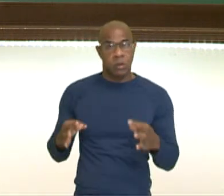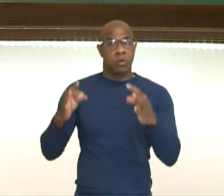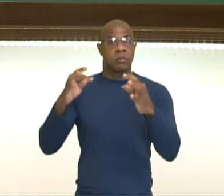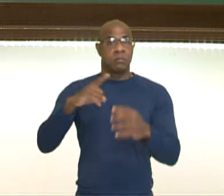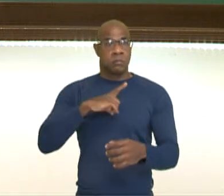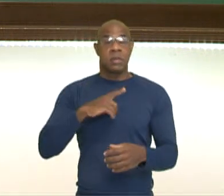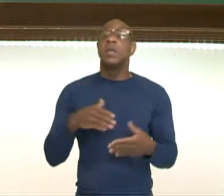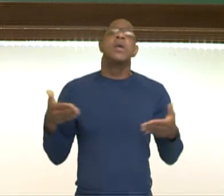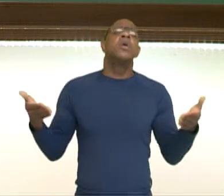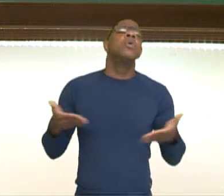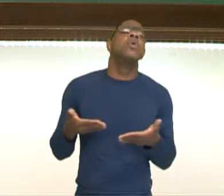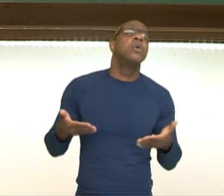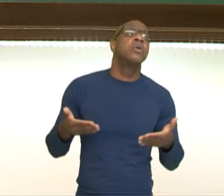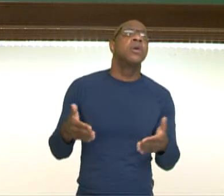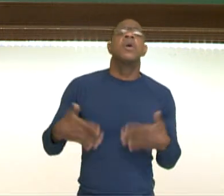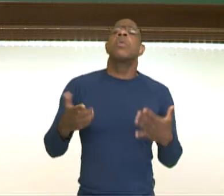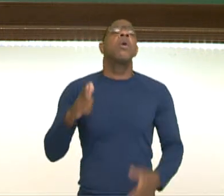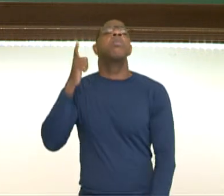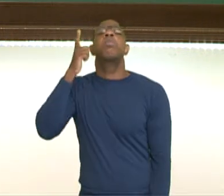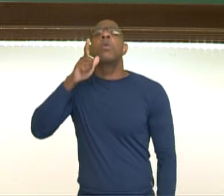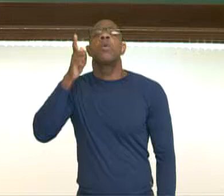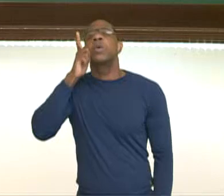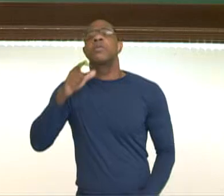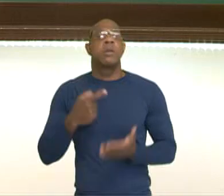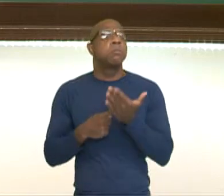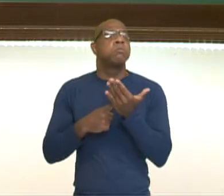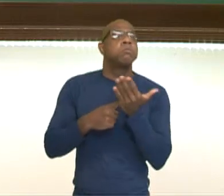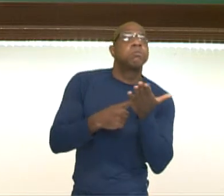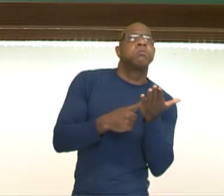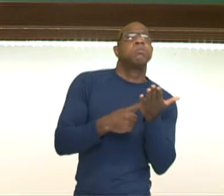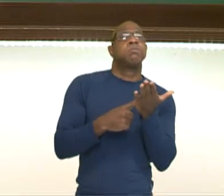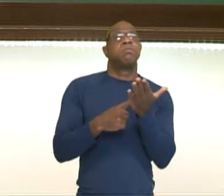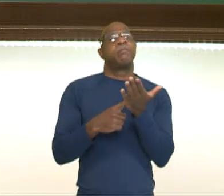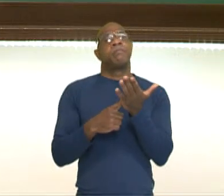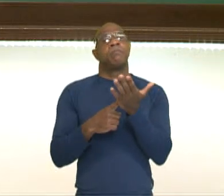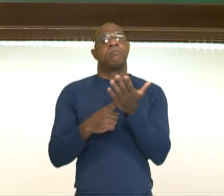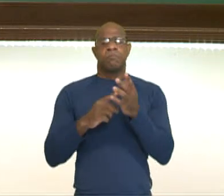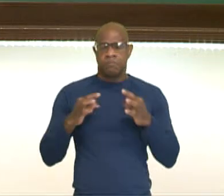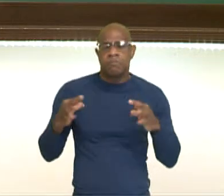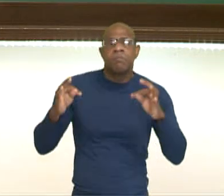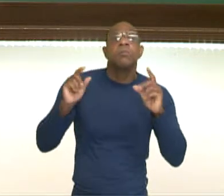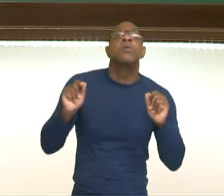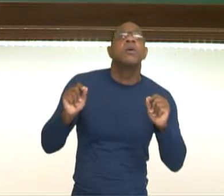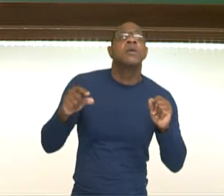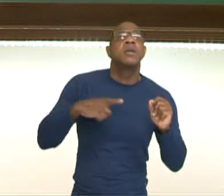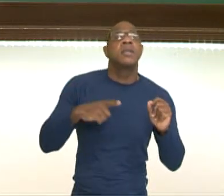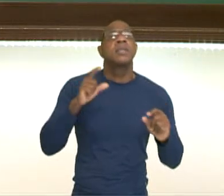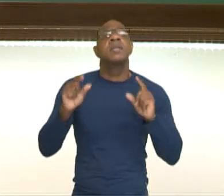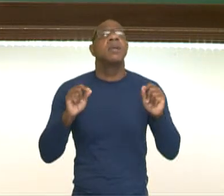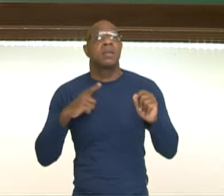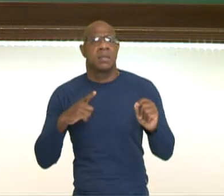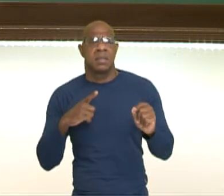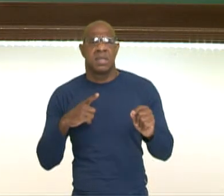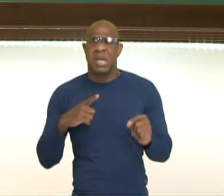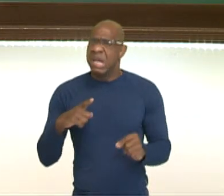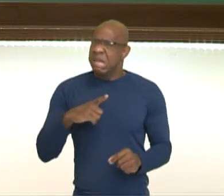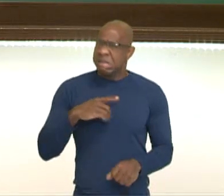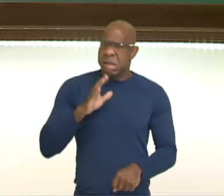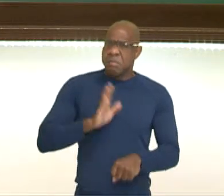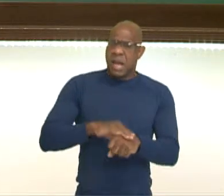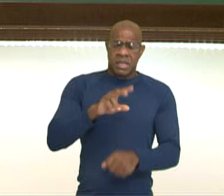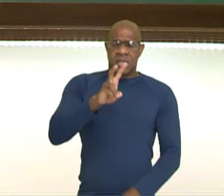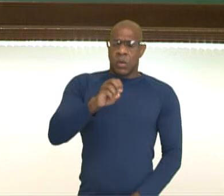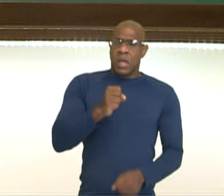hoje, quais são as conquistas tecnológicas? Tem mais de 50 anos que o homem chegou à Lua e muita coisa